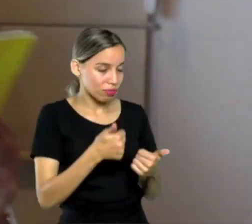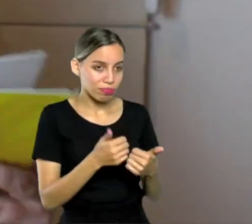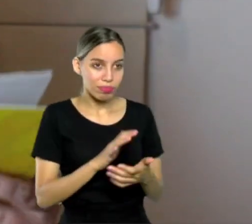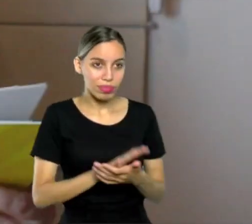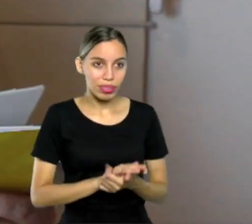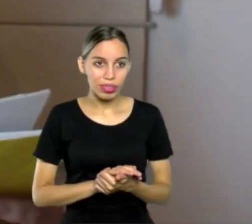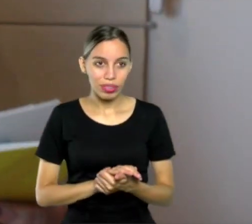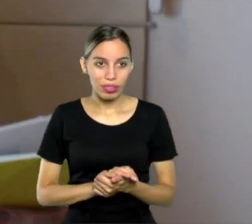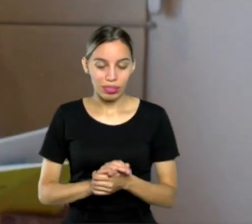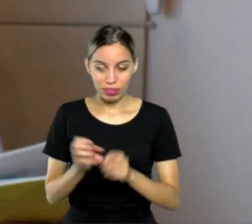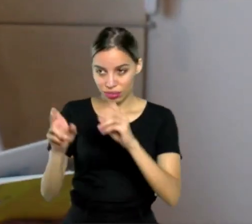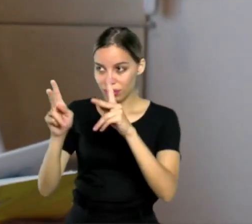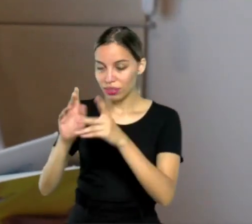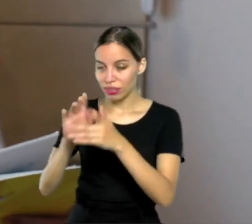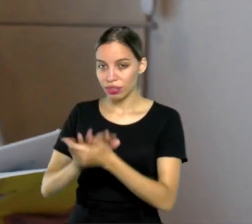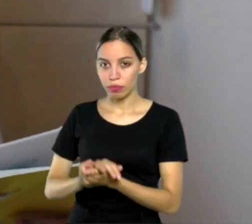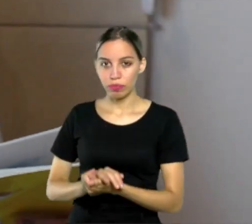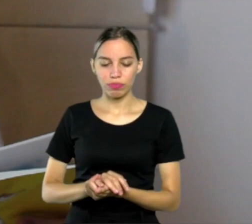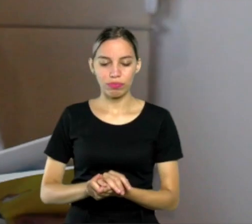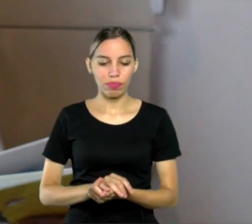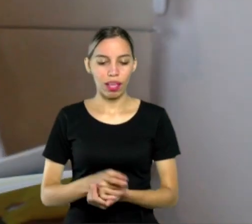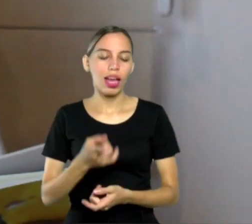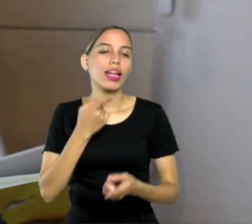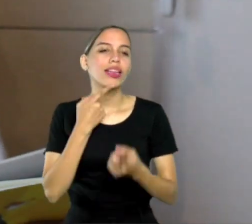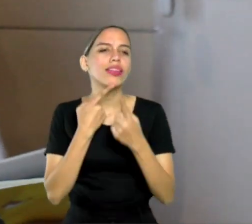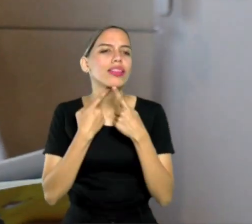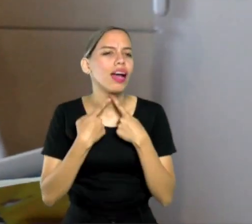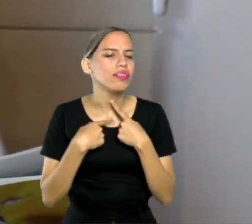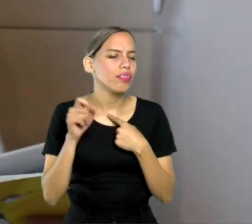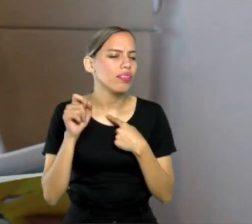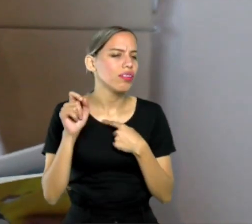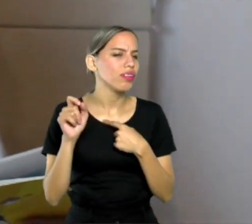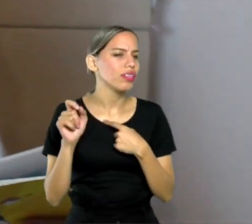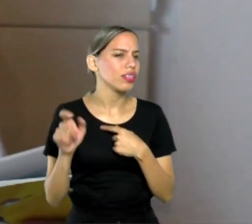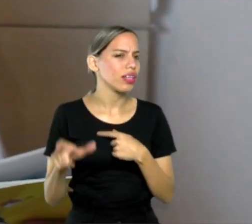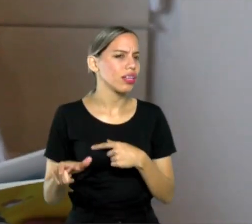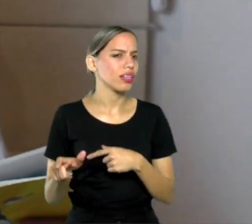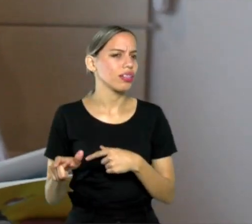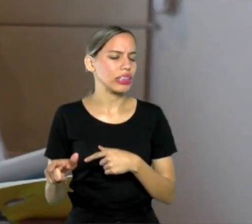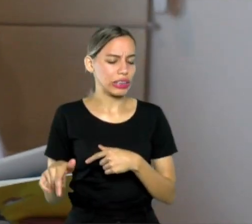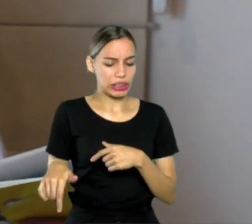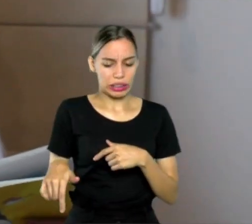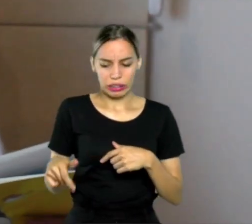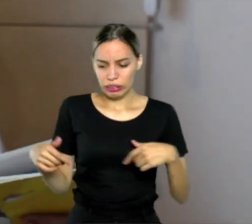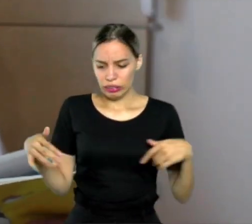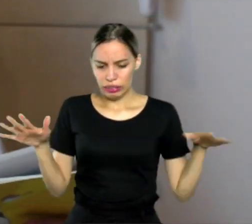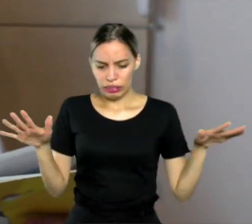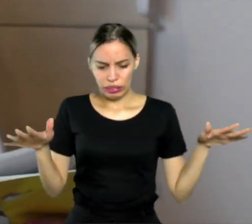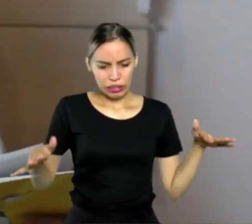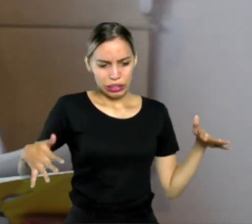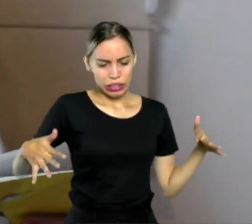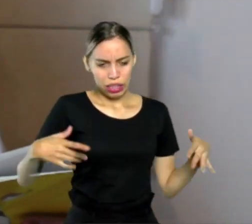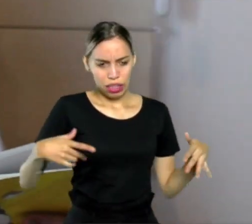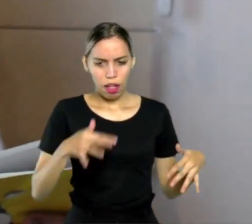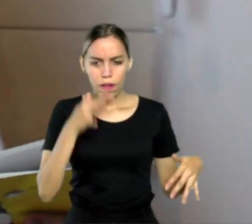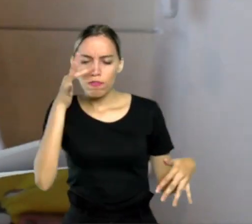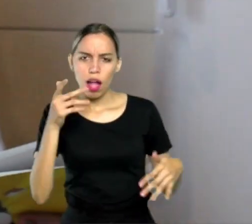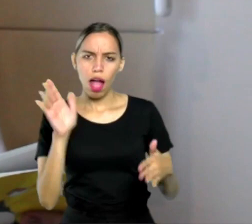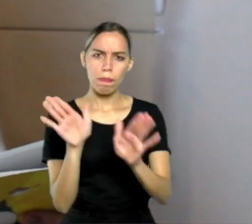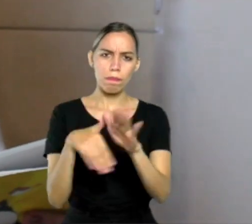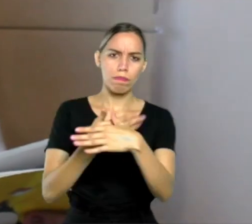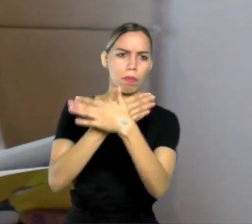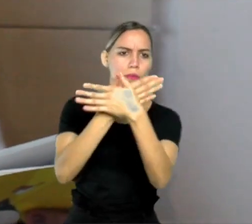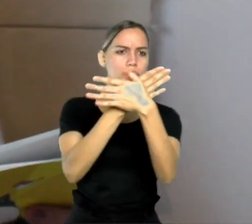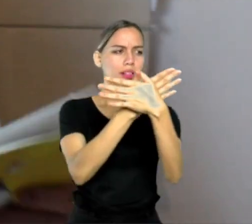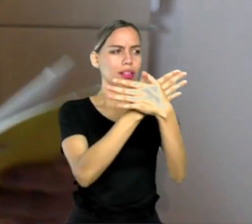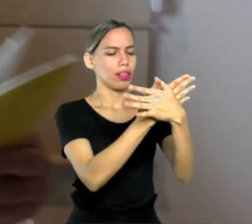lê, pode ler. Desejo. Teimam em voar, tremulam as pétalas. Flores são borboletas amarradas